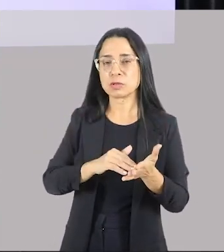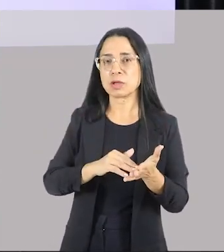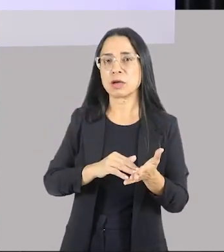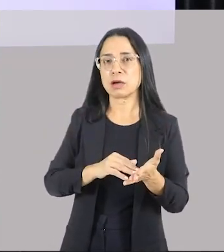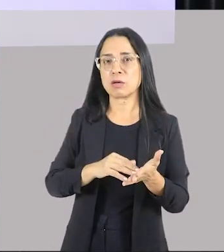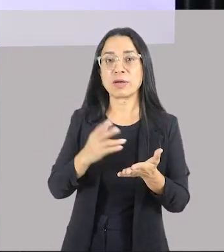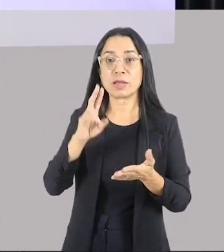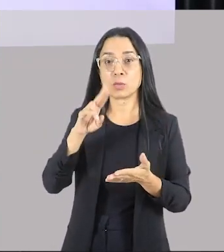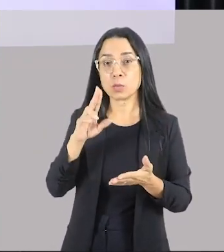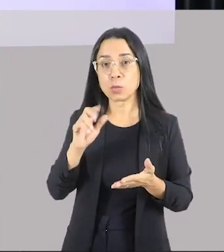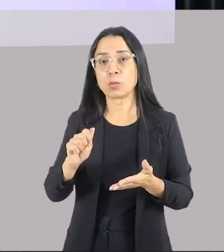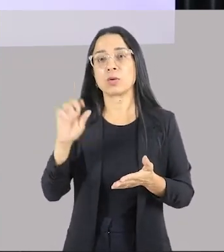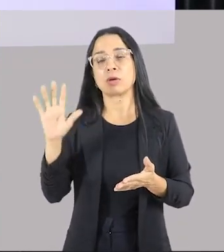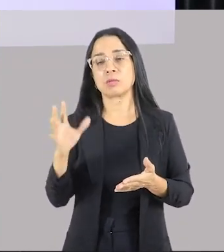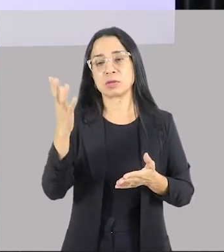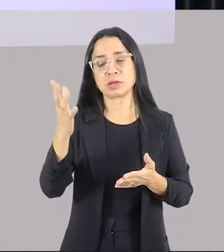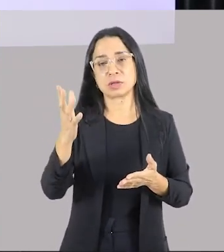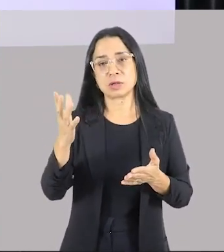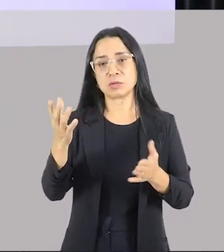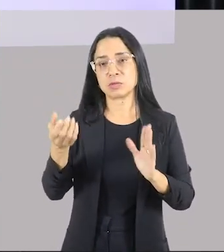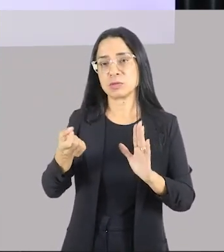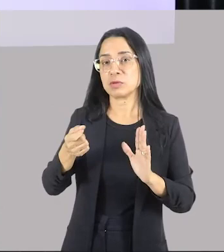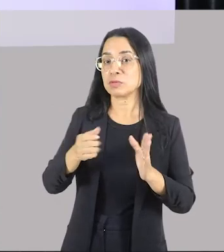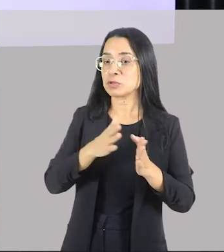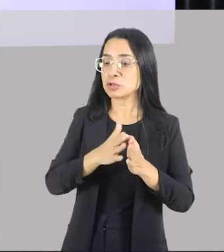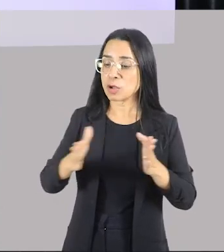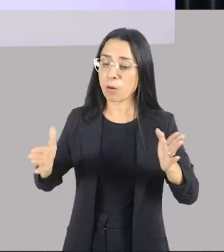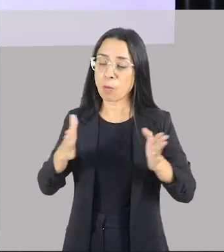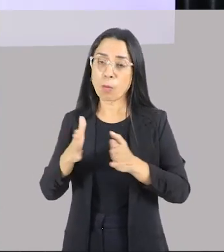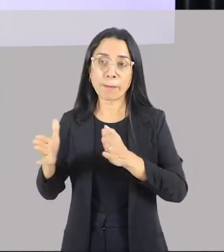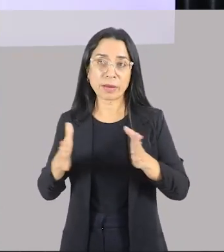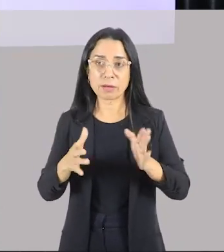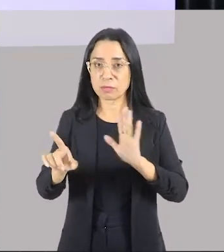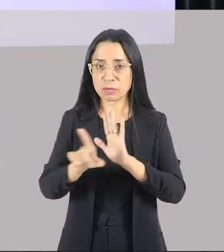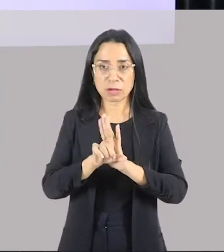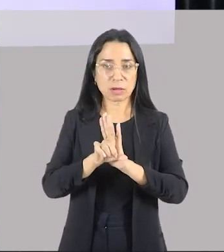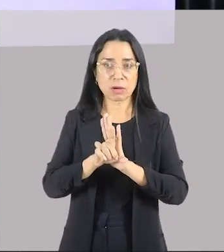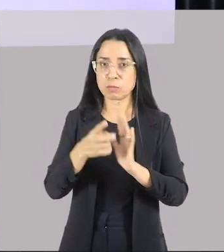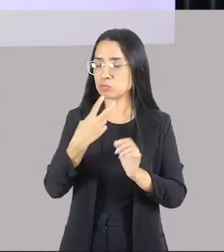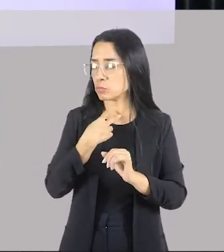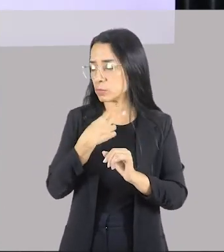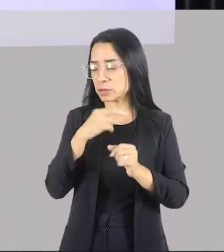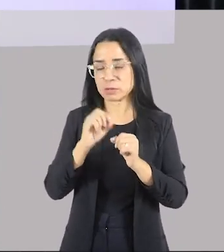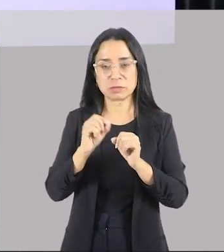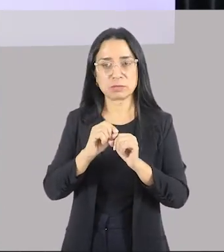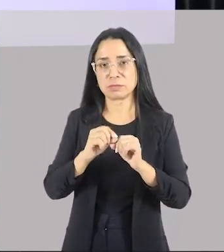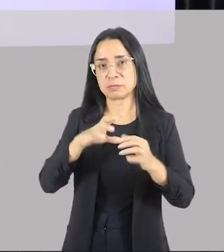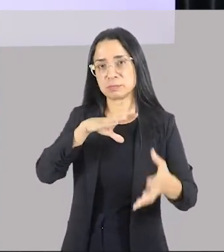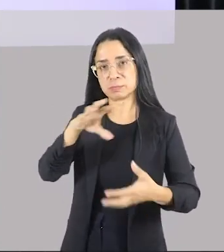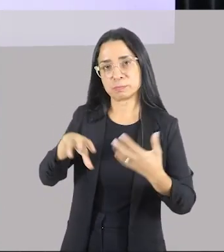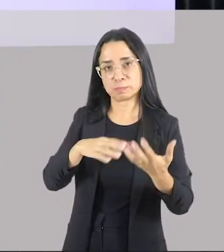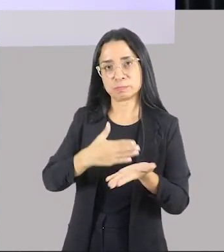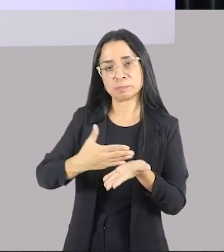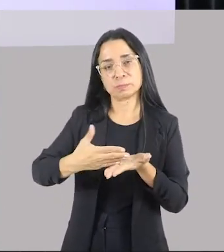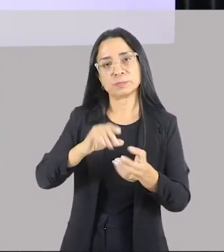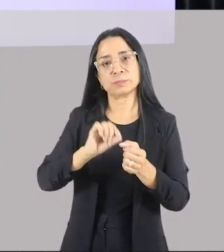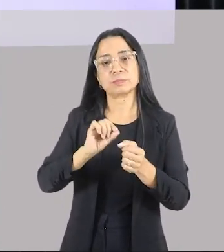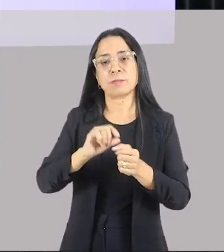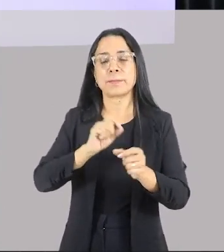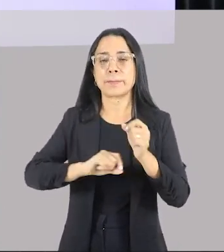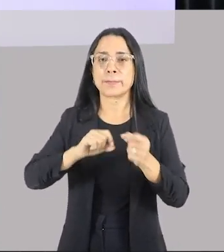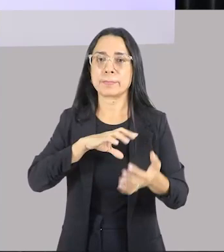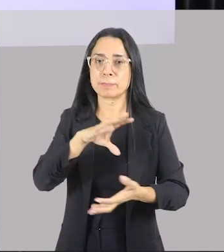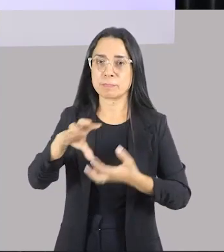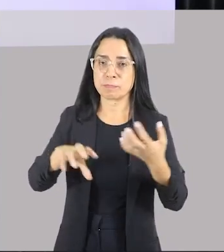marcador legal para essas greves, não existia, não poderia fazer greve. E então eles começam a fazer essas